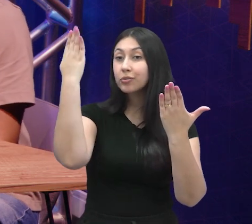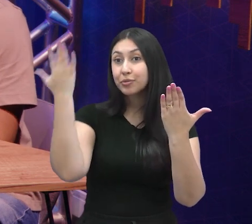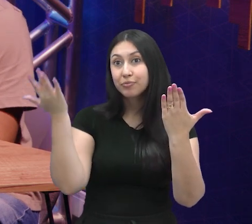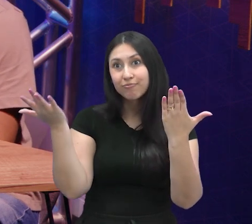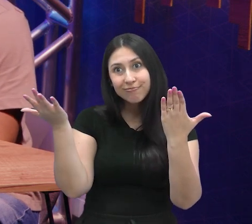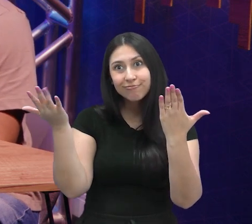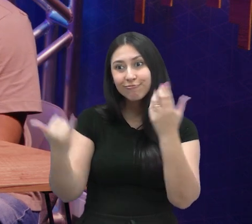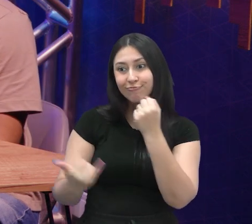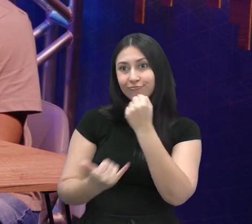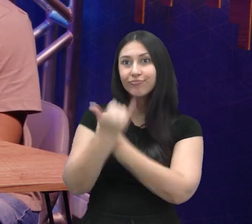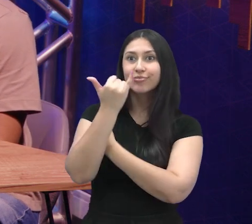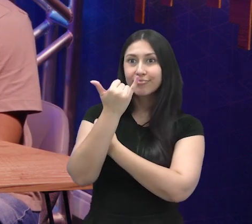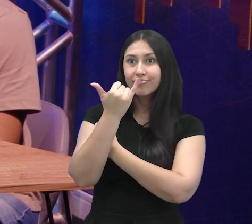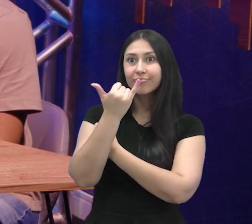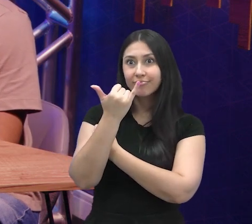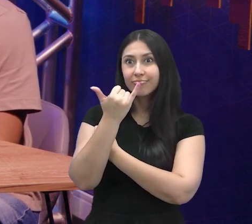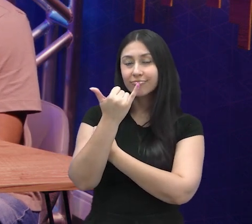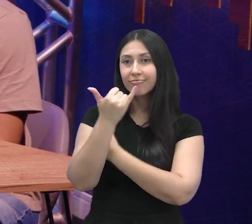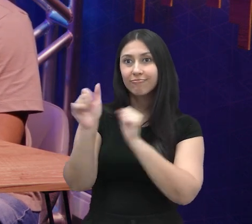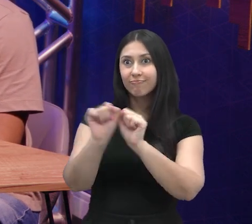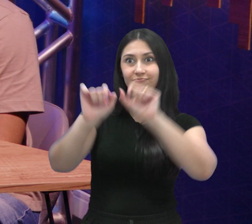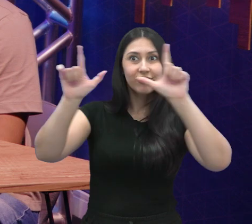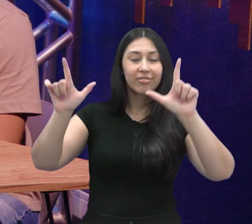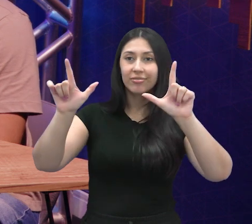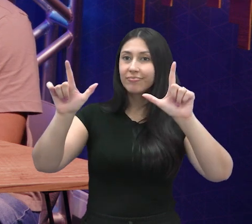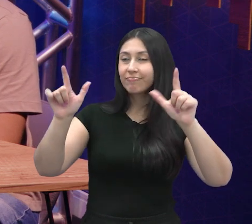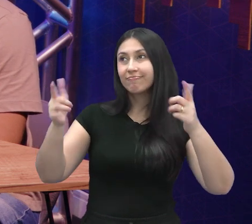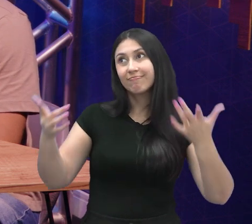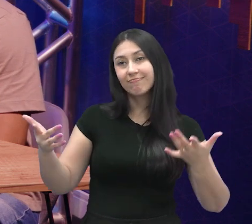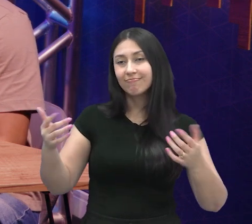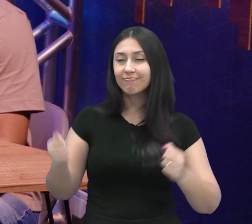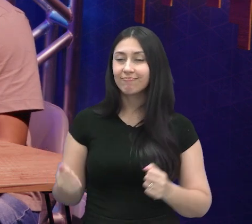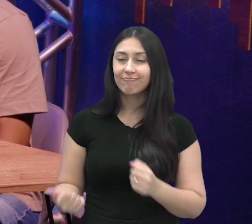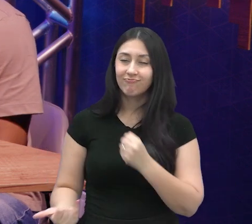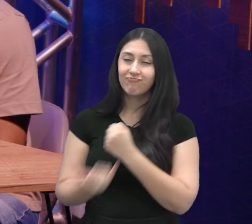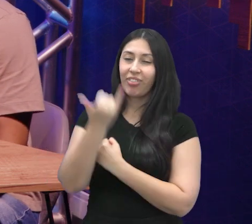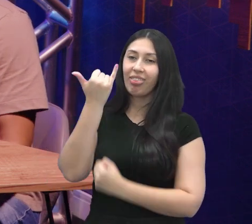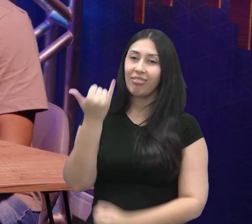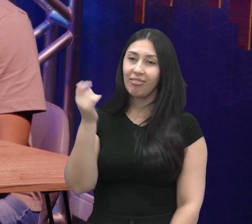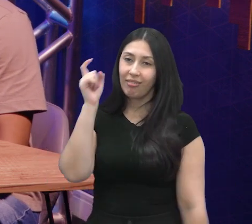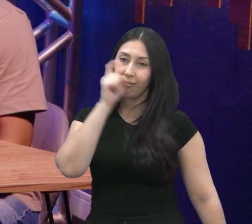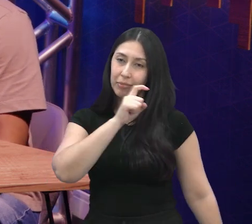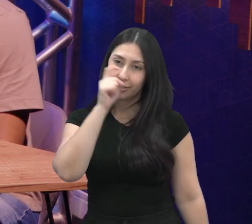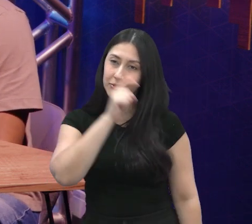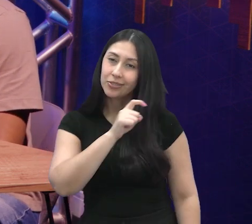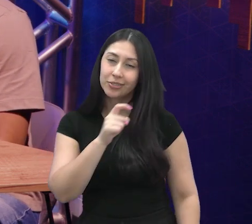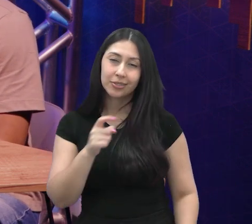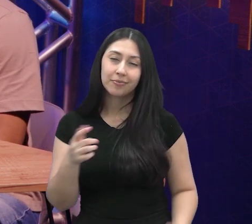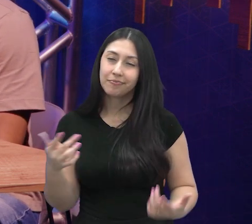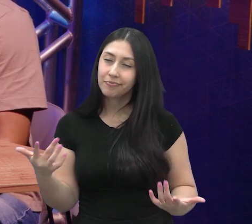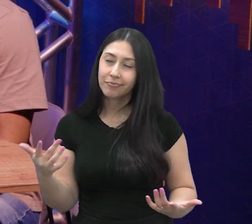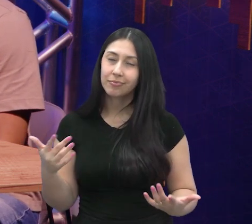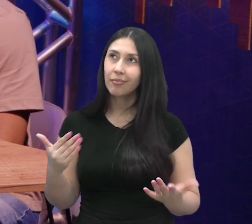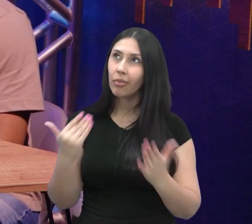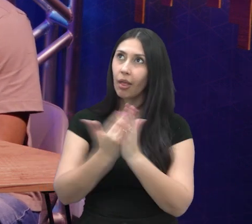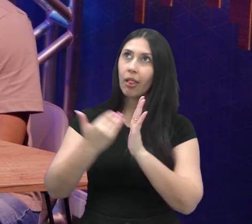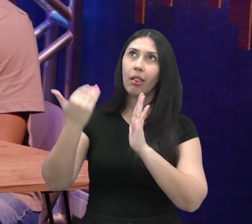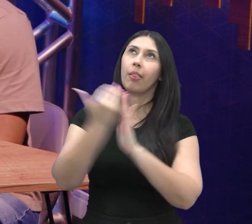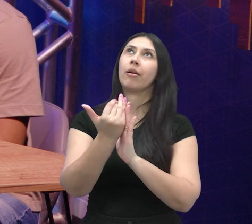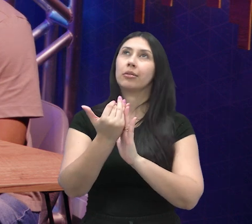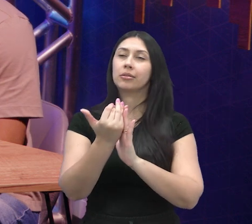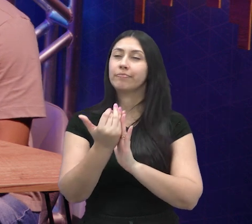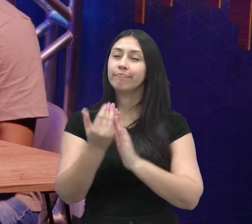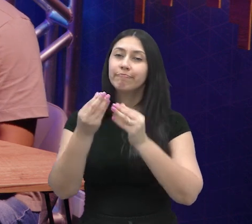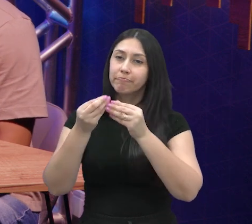de onde veio aquela informação e muitas vezes é só para você clicar. E, enfim, não, é mentira, é fake news,